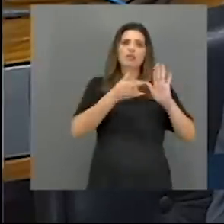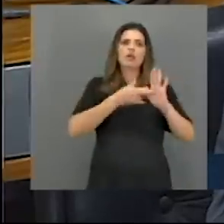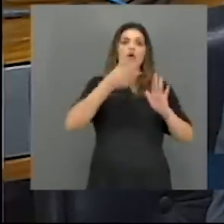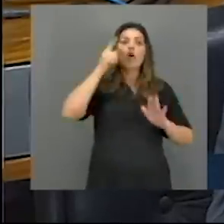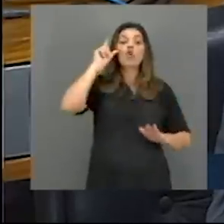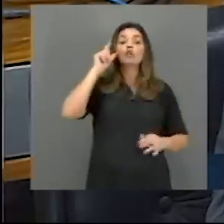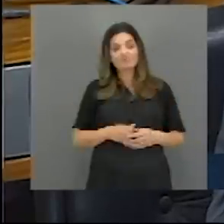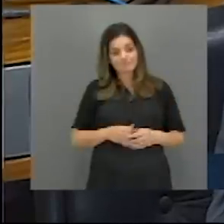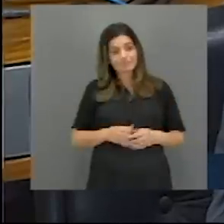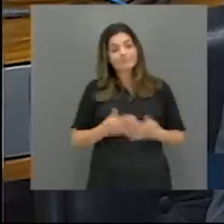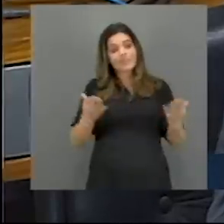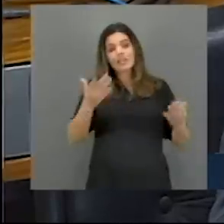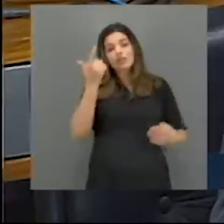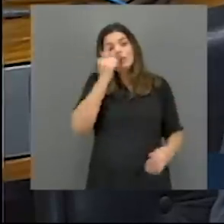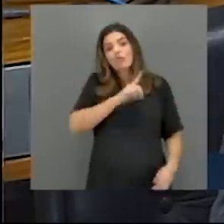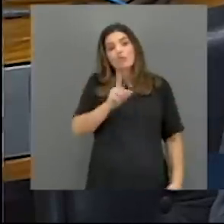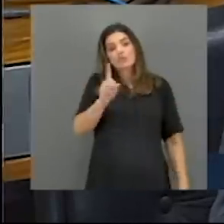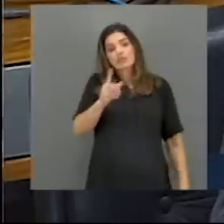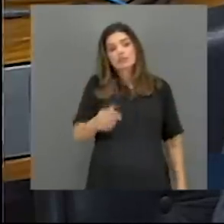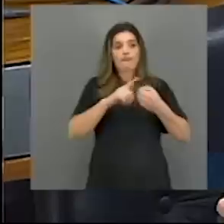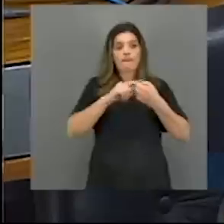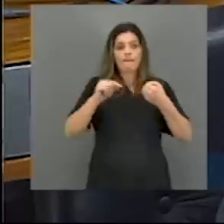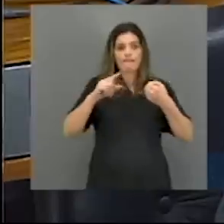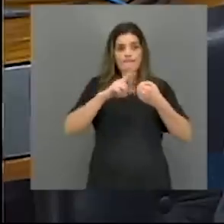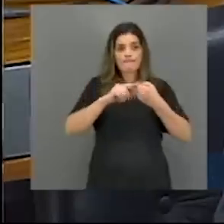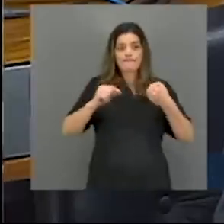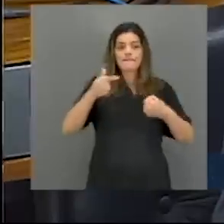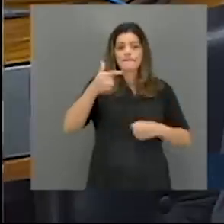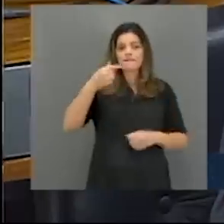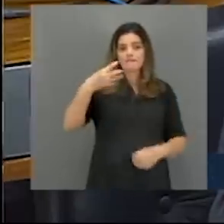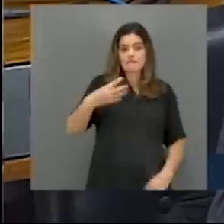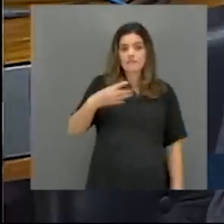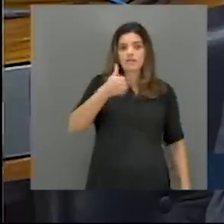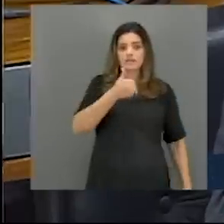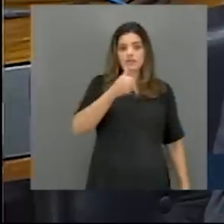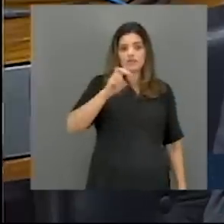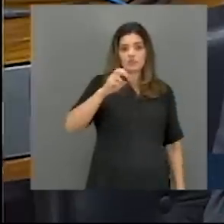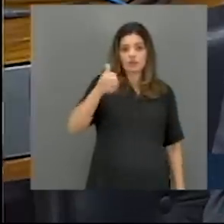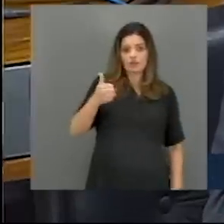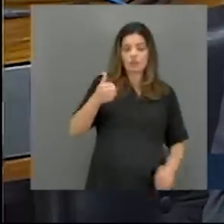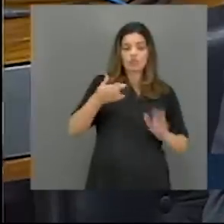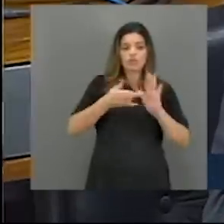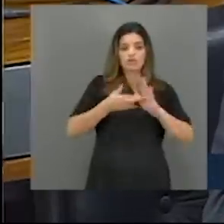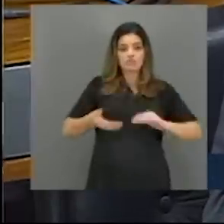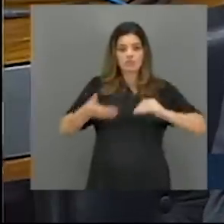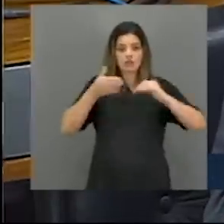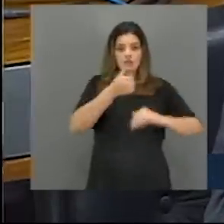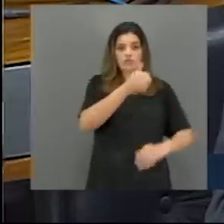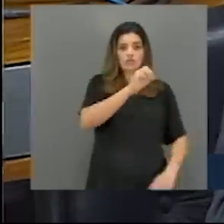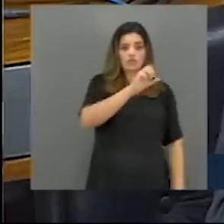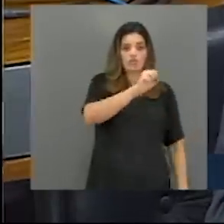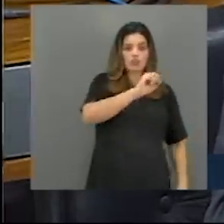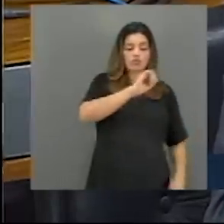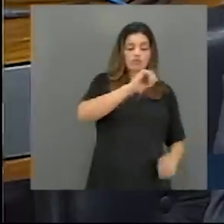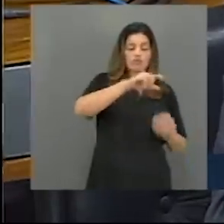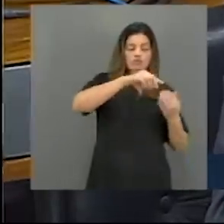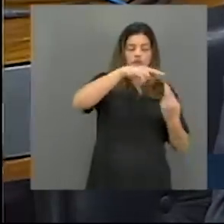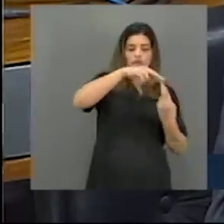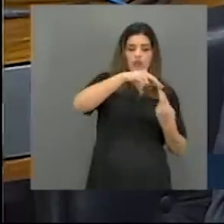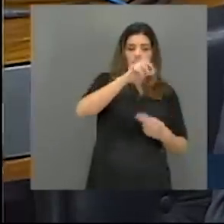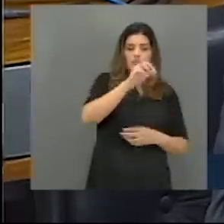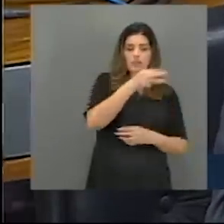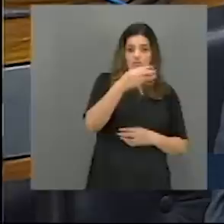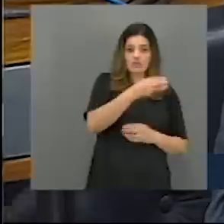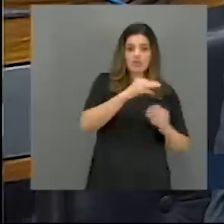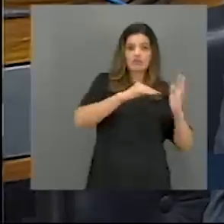na reunião passada, com base nos artigos 24, 151 do Regimento Comum, 108, parágrafo 3º do Regimento do